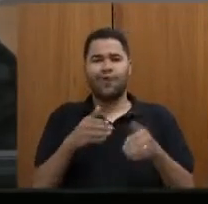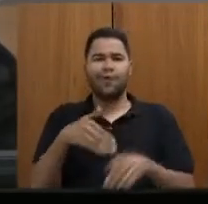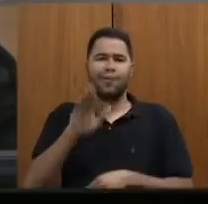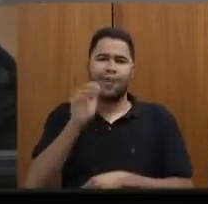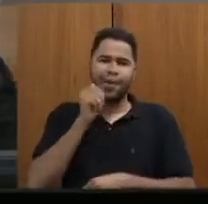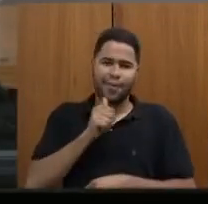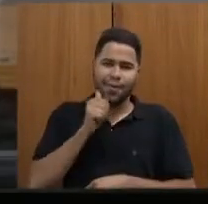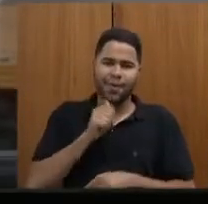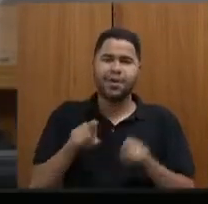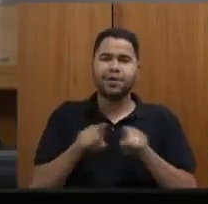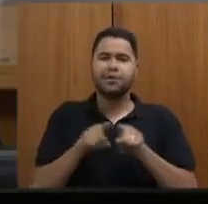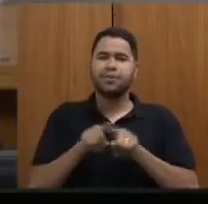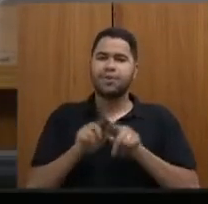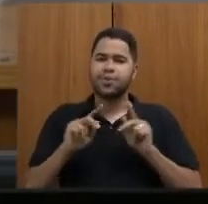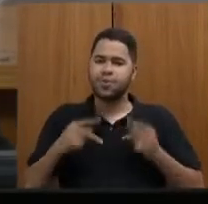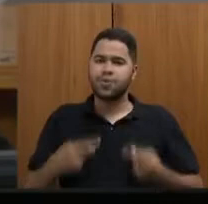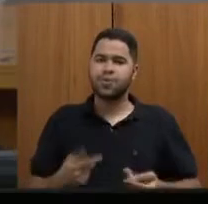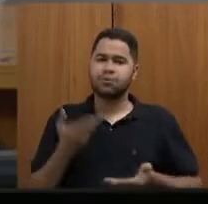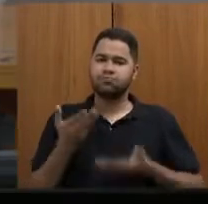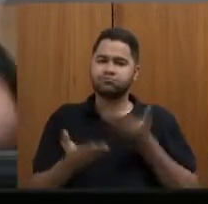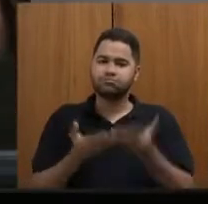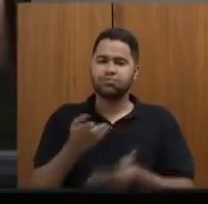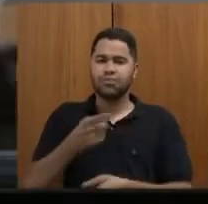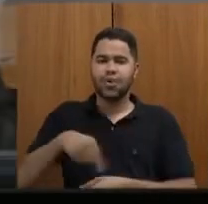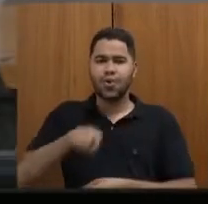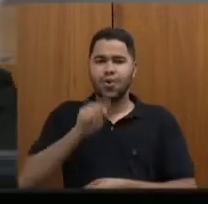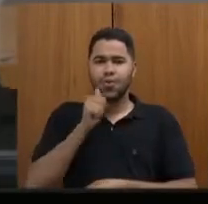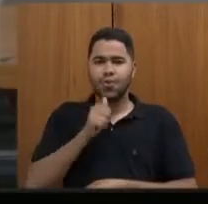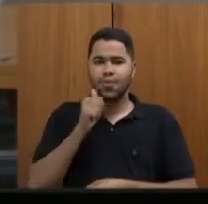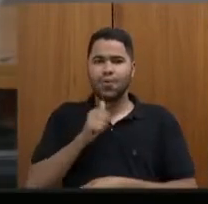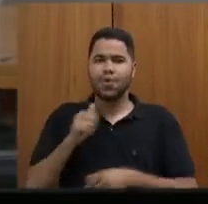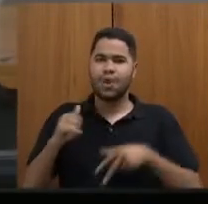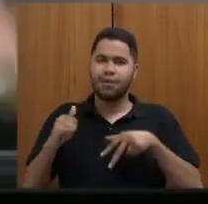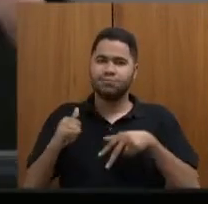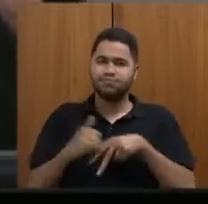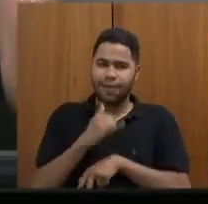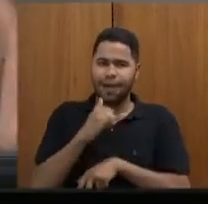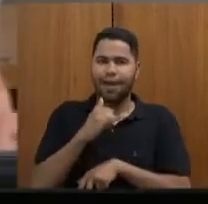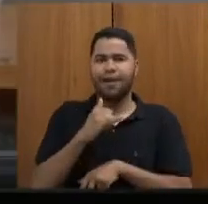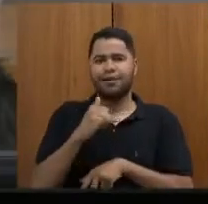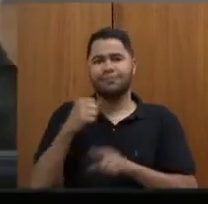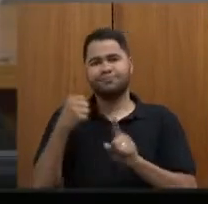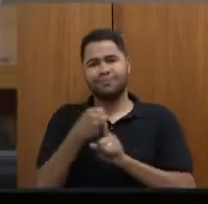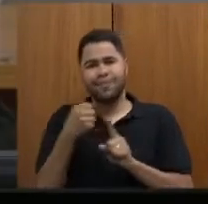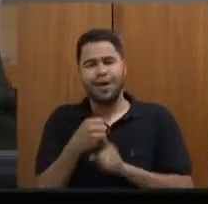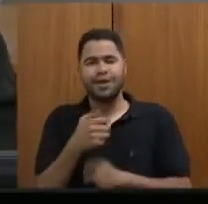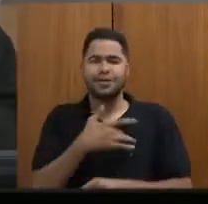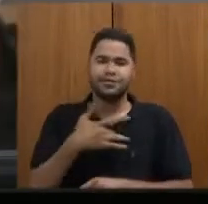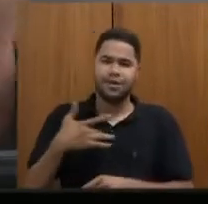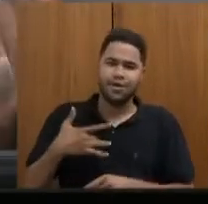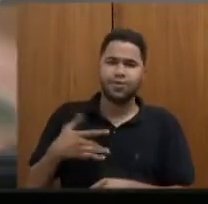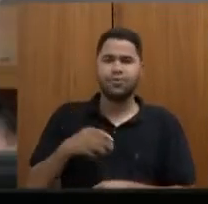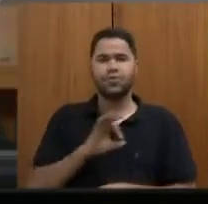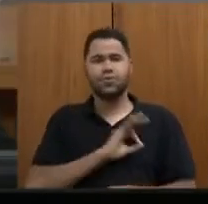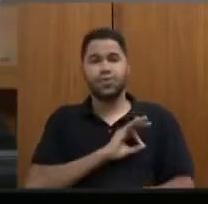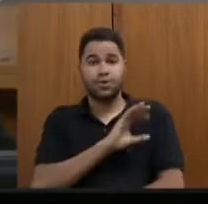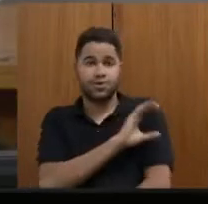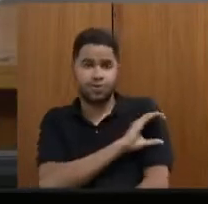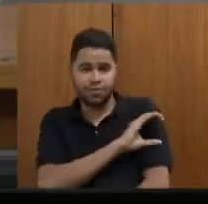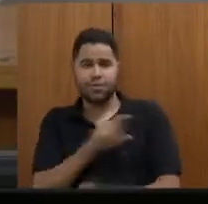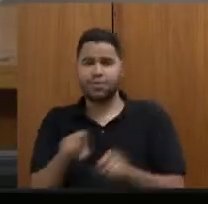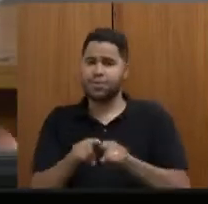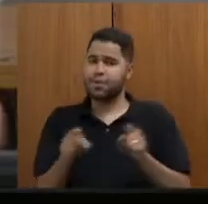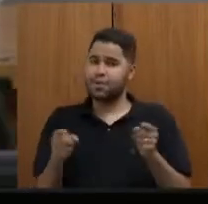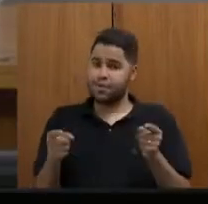questão da humanização do tratamento dessa mulher quando chega vítima de violências, na saúde, na polícia civil, em parceria.